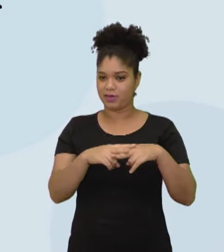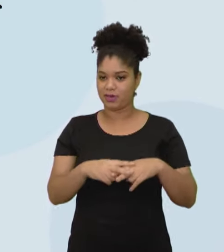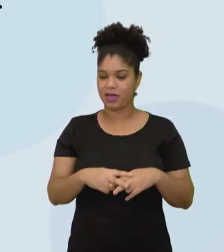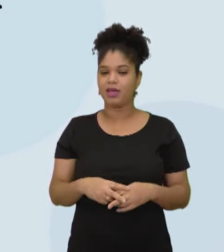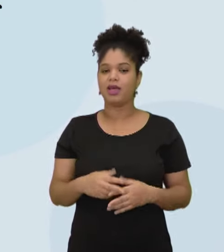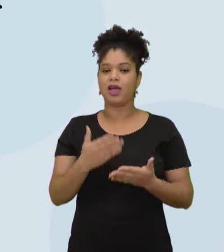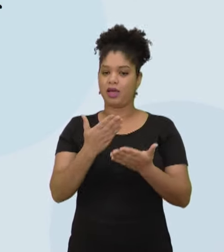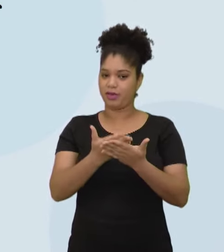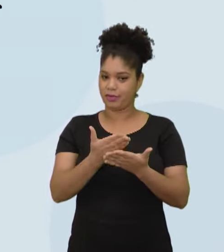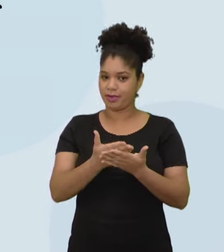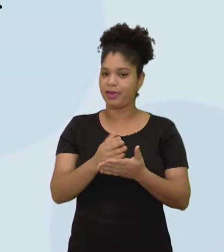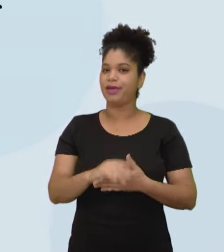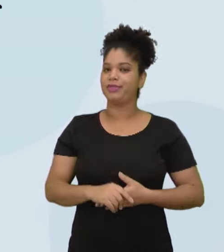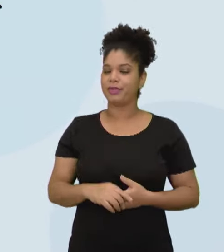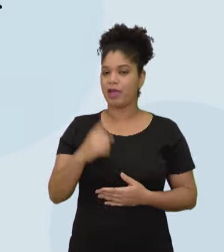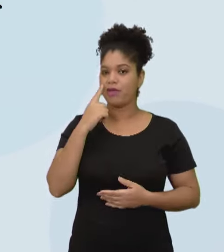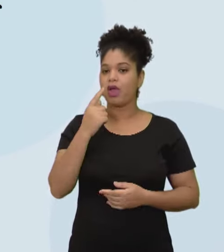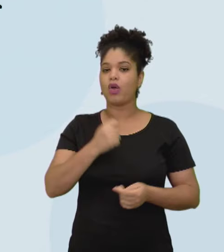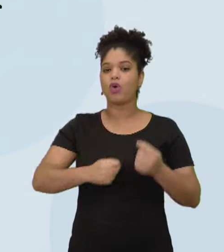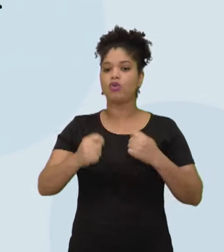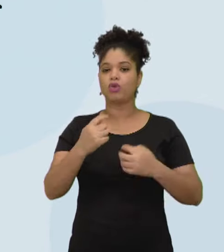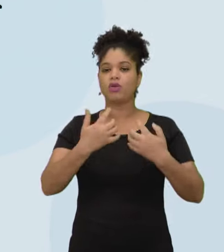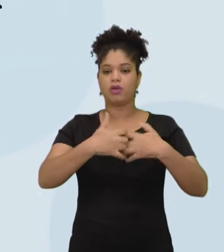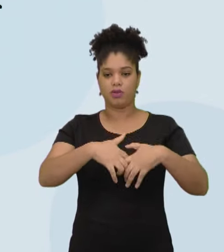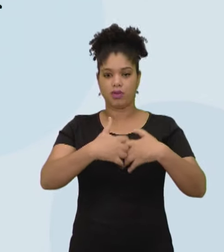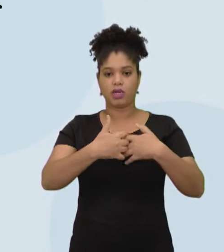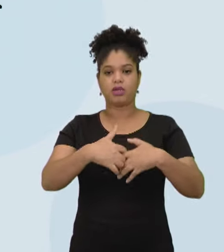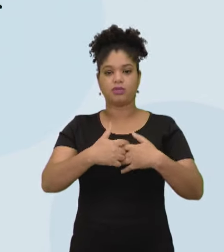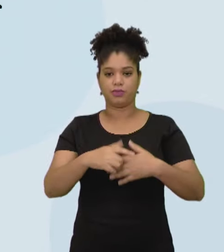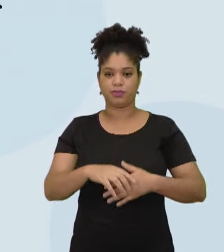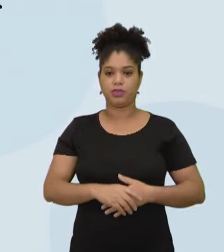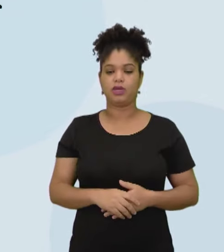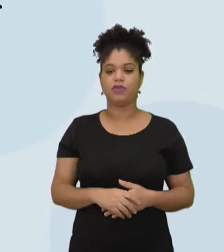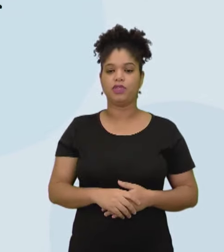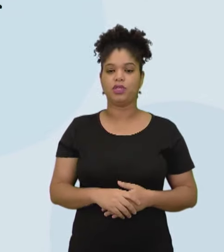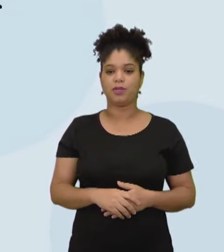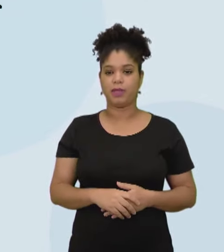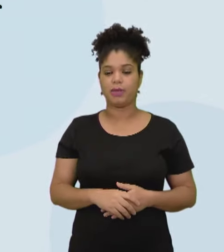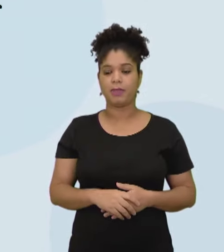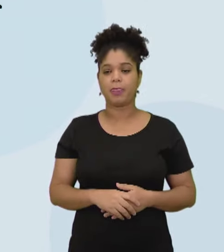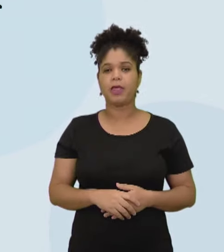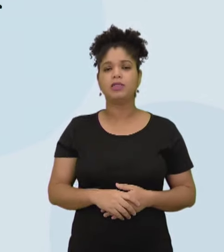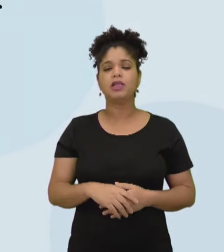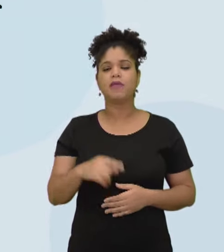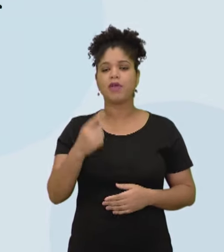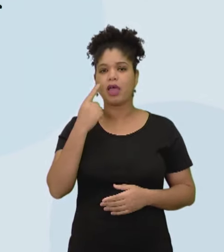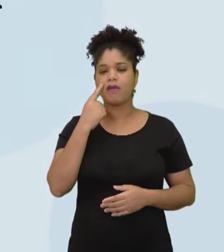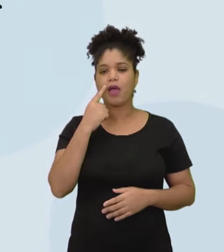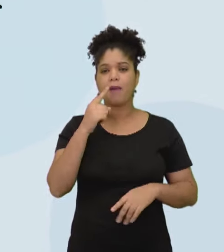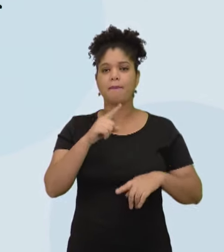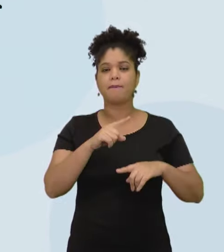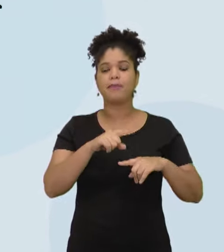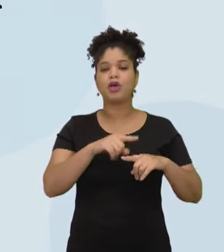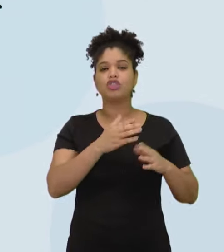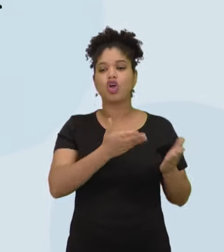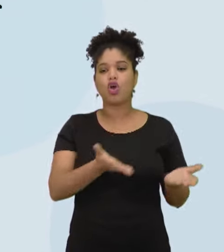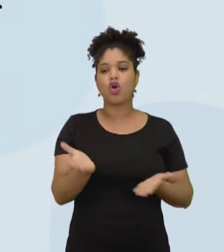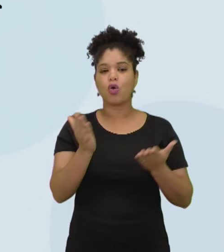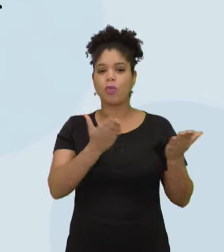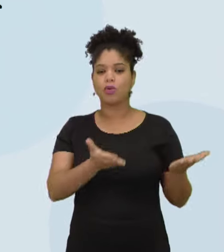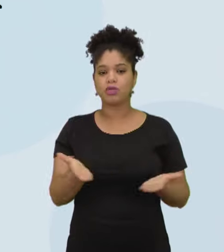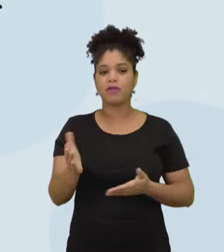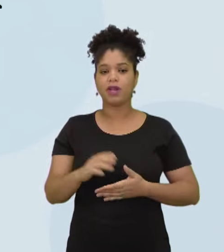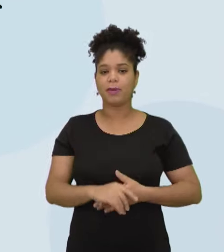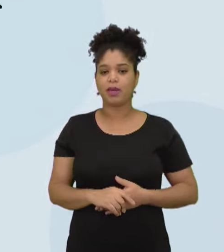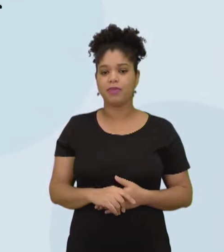anterior, a gente viu como a economia funciona. Então, falamos da importância da produtividade como influência aí no nível dos salários, falamos do poder